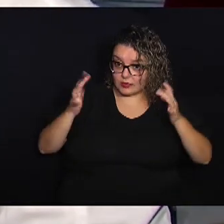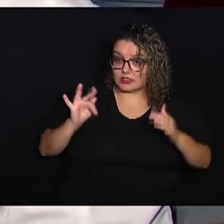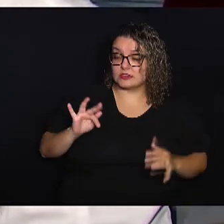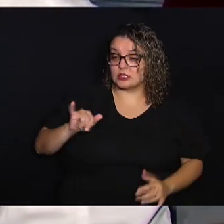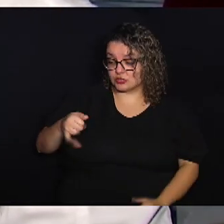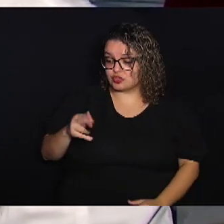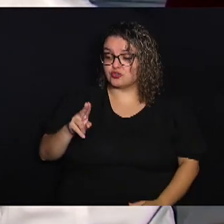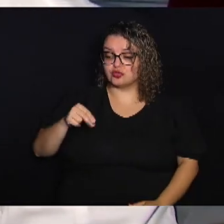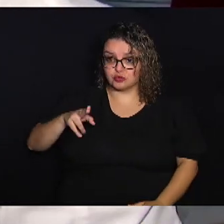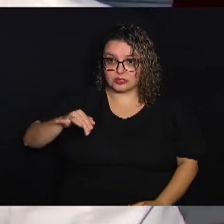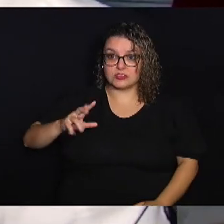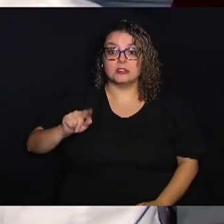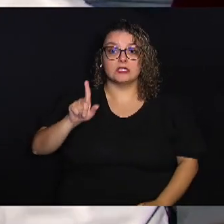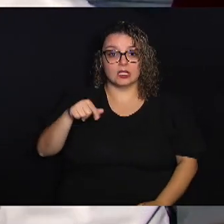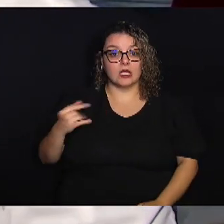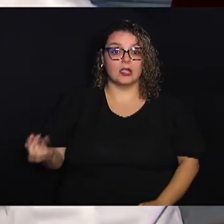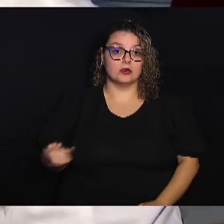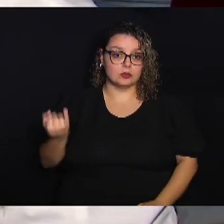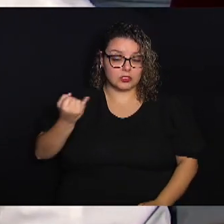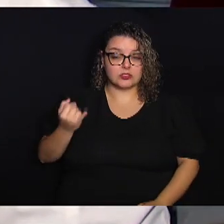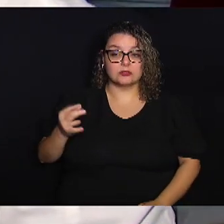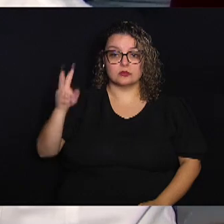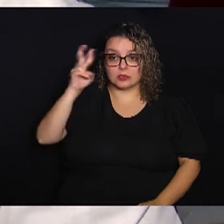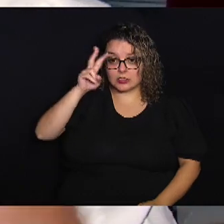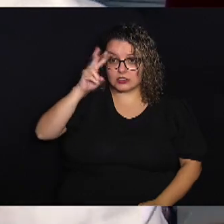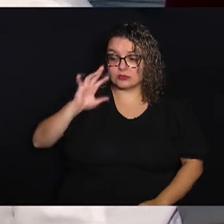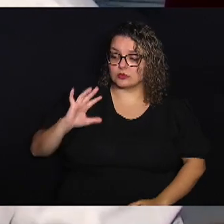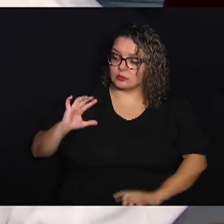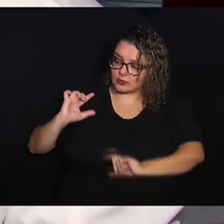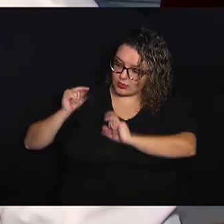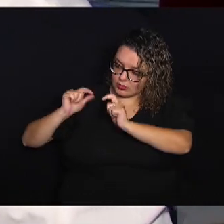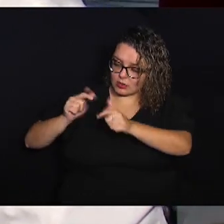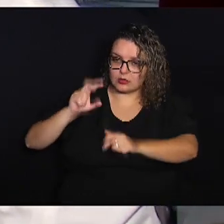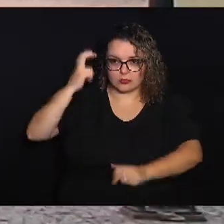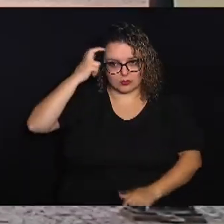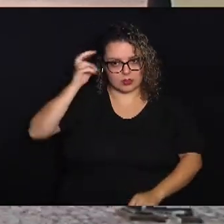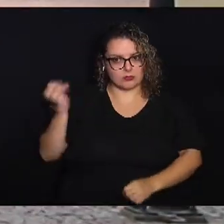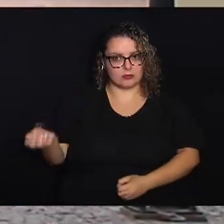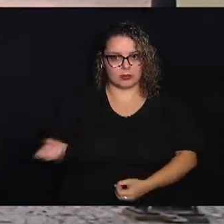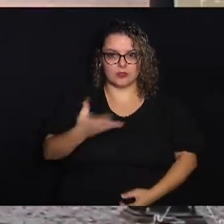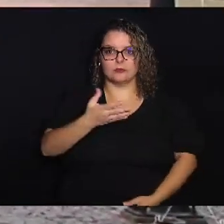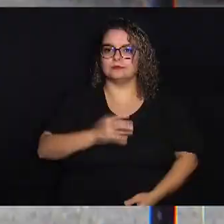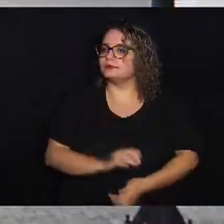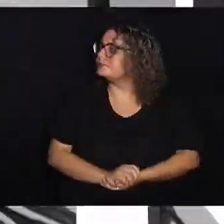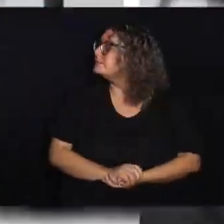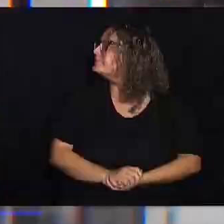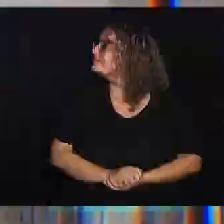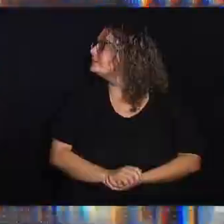é importante para que você resgate e também transmita essa cultura para as novas gerações.